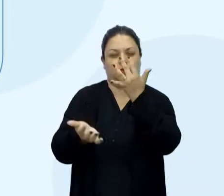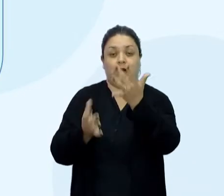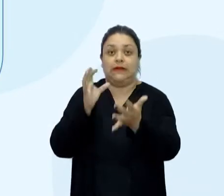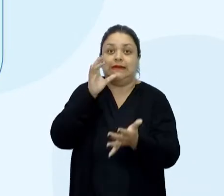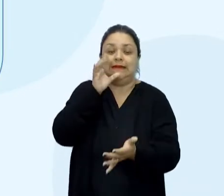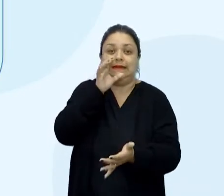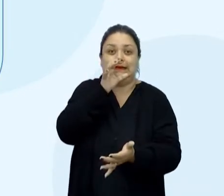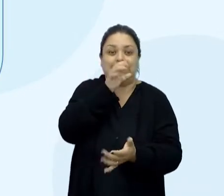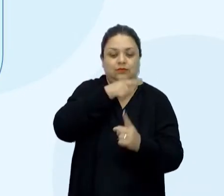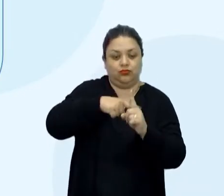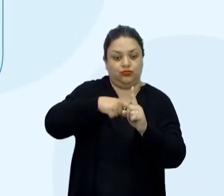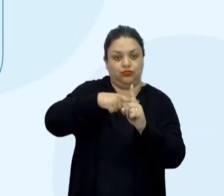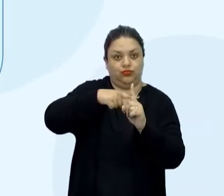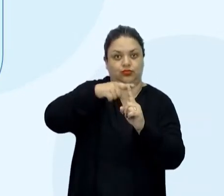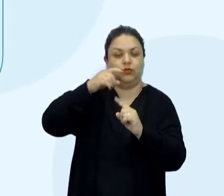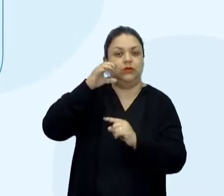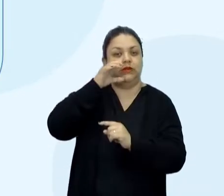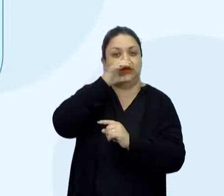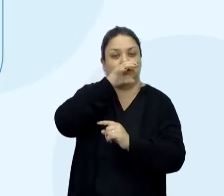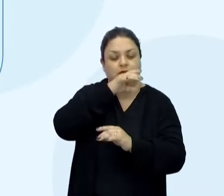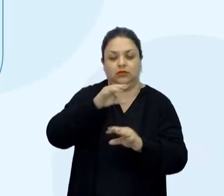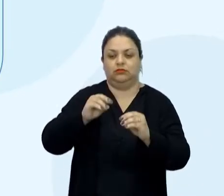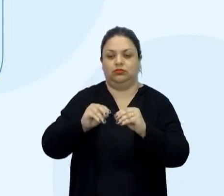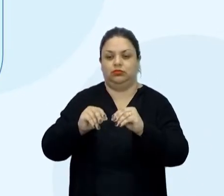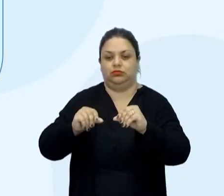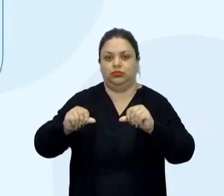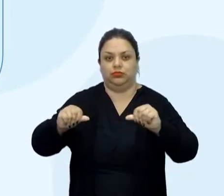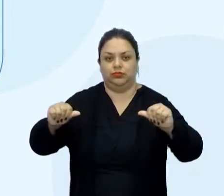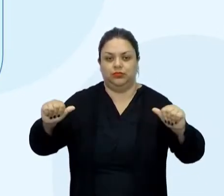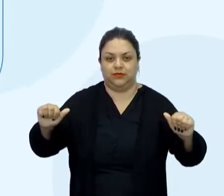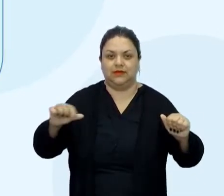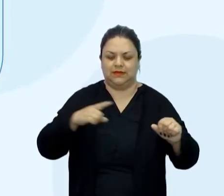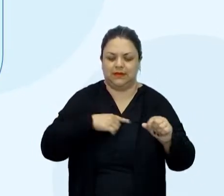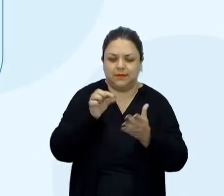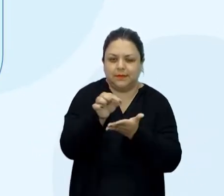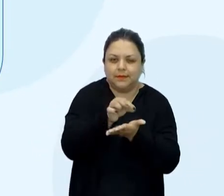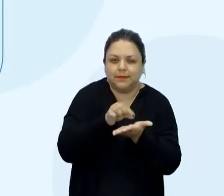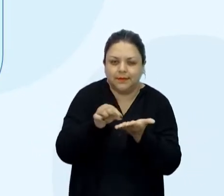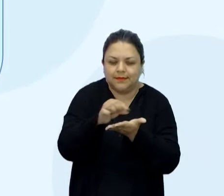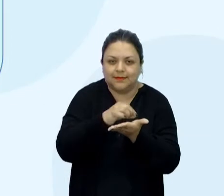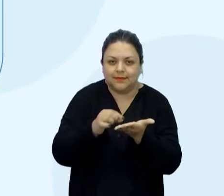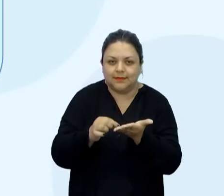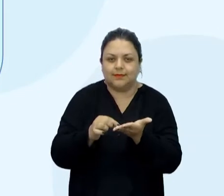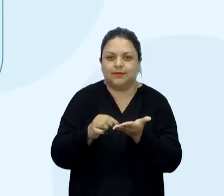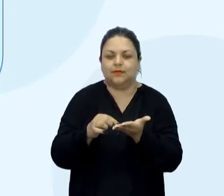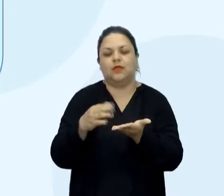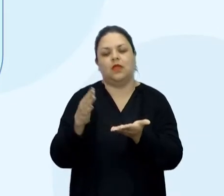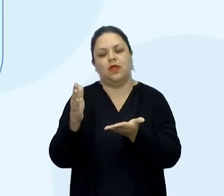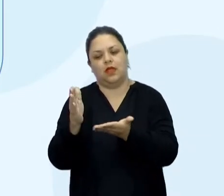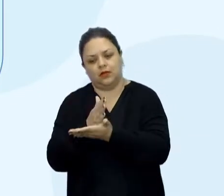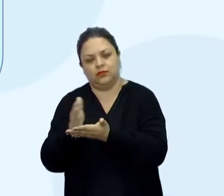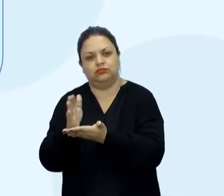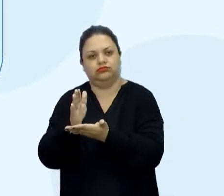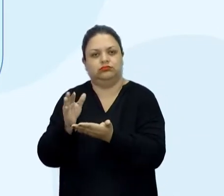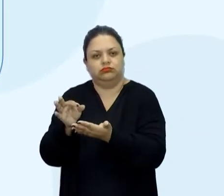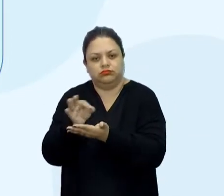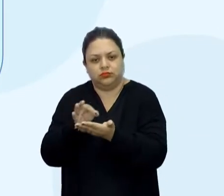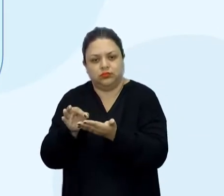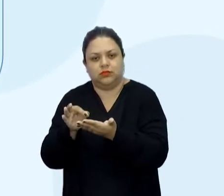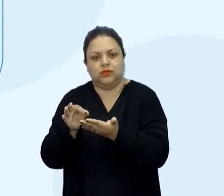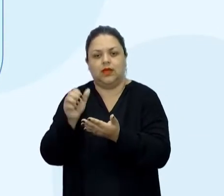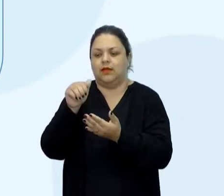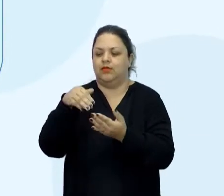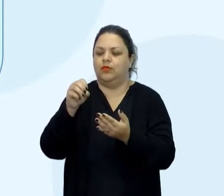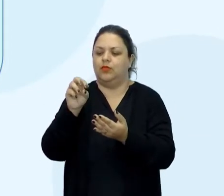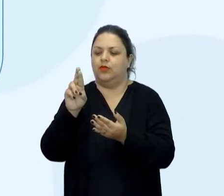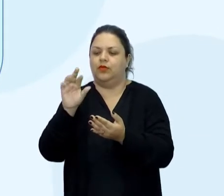eles se apresentam como materiais cristalinos, parcialmente cristalinos, ou podem ser também materiais amorfos. A